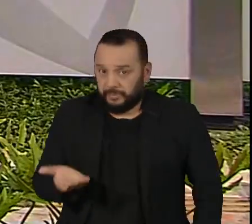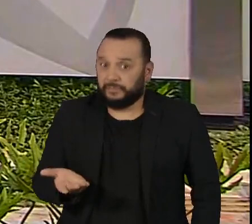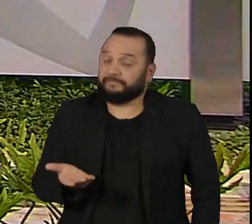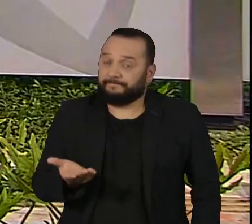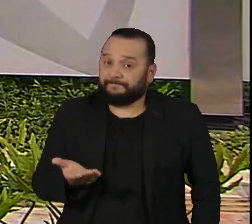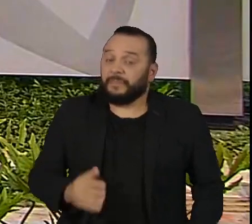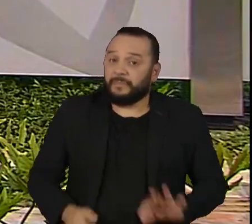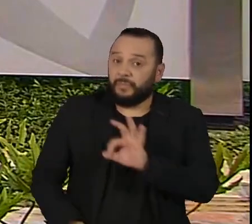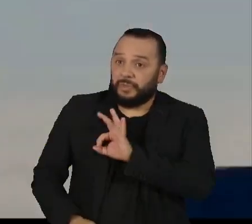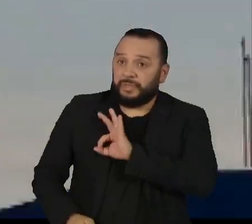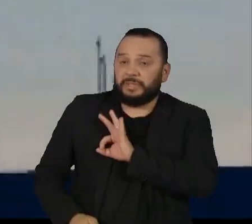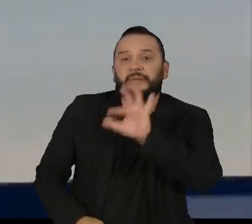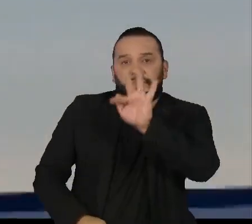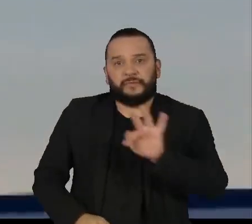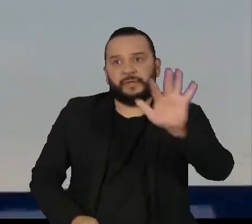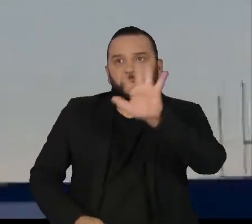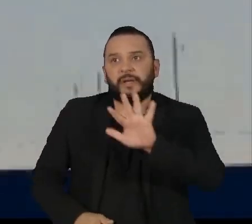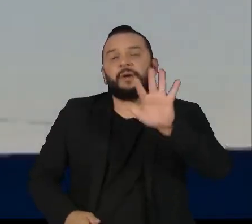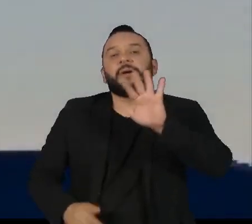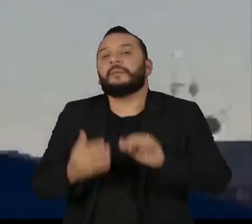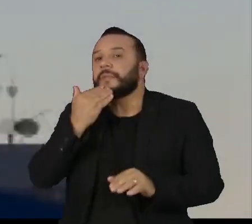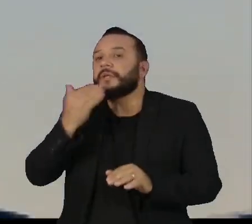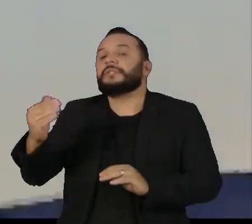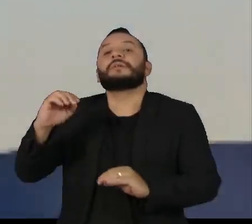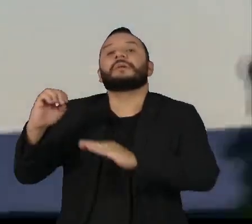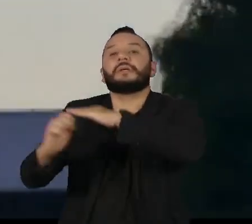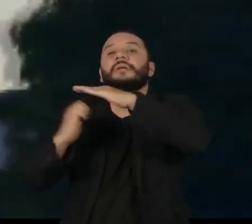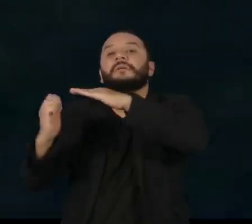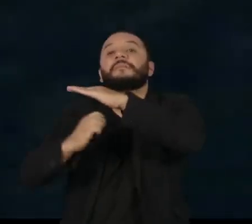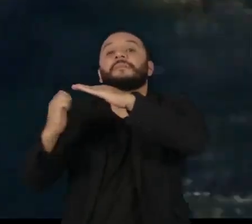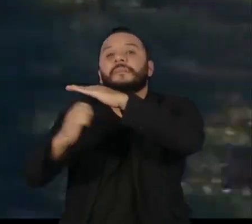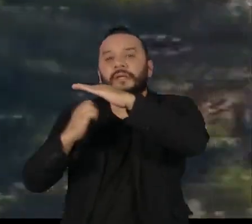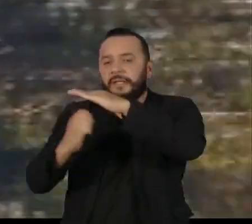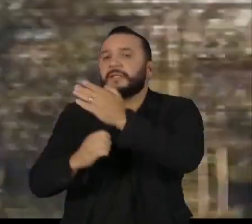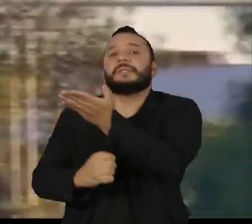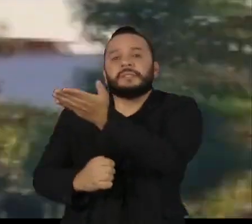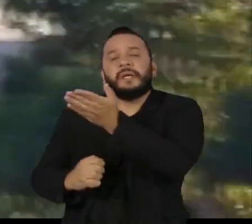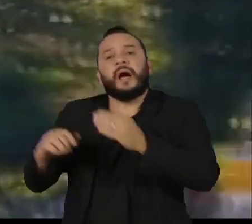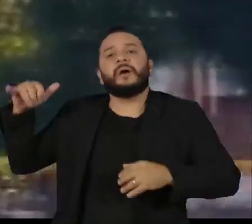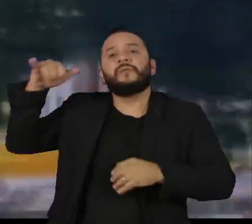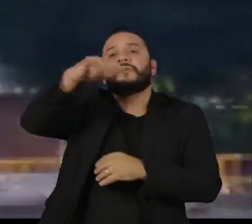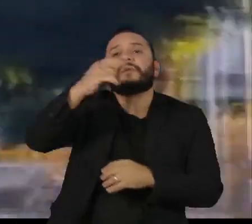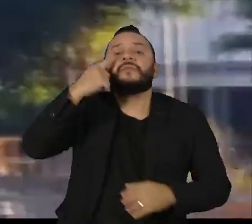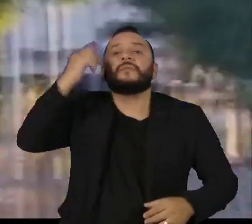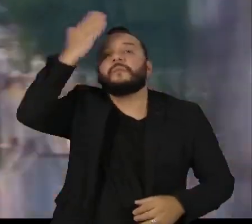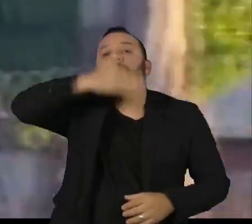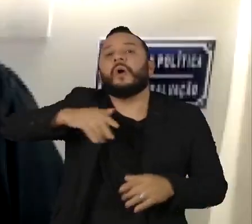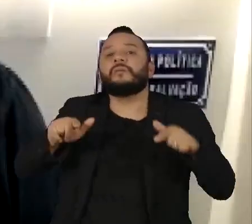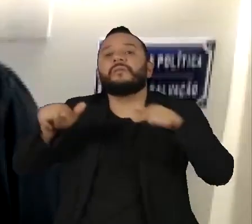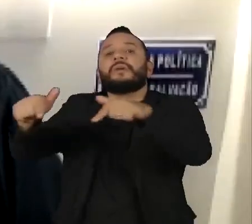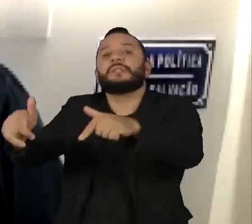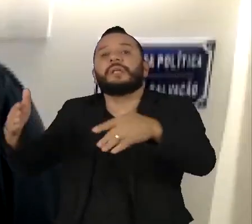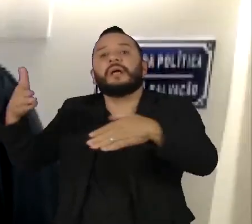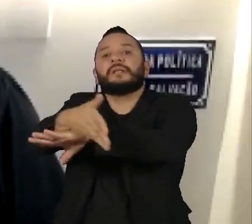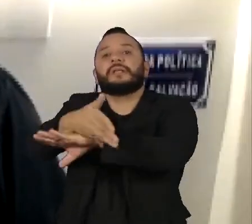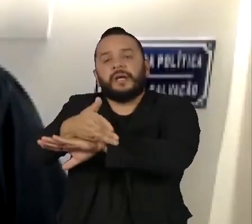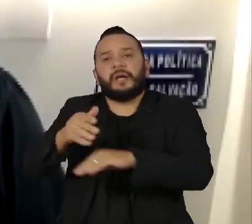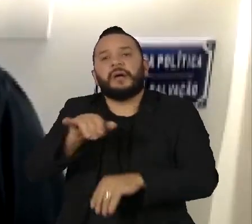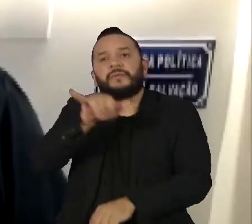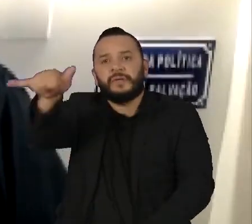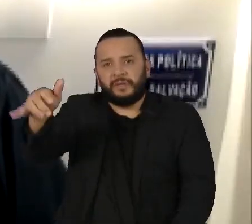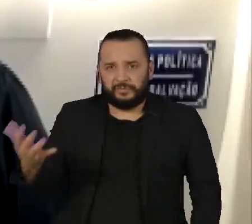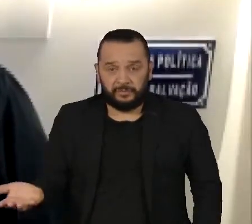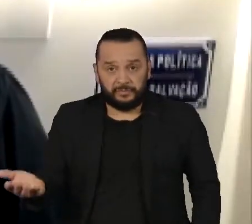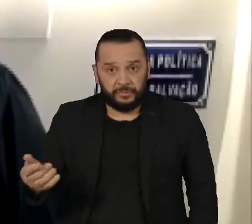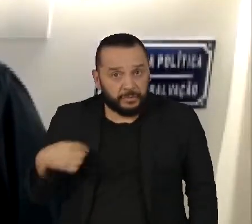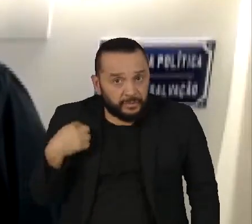a polícia federal pediu as companhias aéreas que informem-se o grupo apresentou o comprovante de vacinação na viagem mas a gente tá falando do ajudante